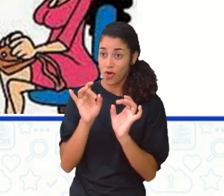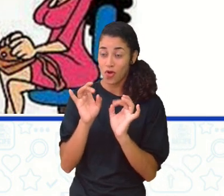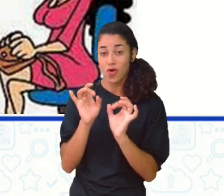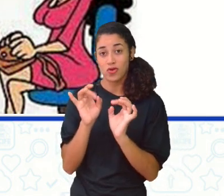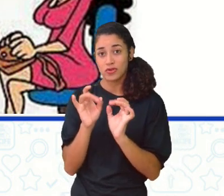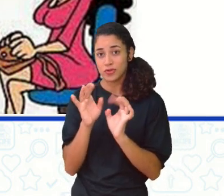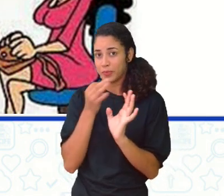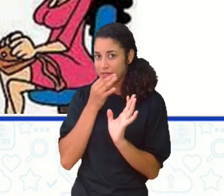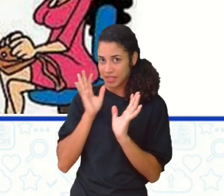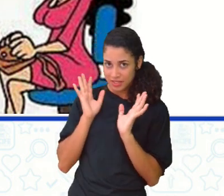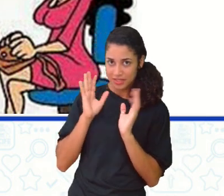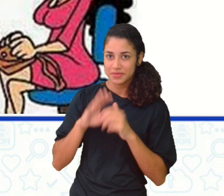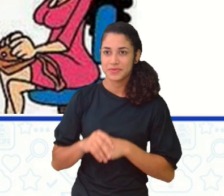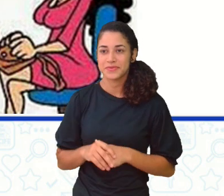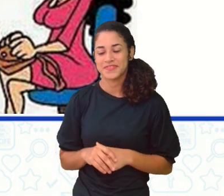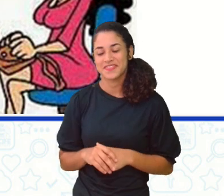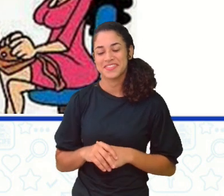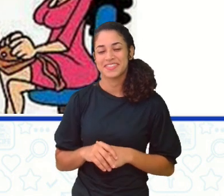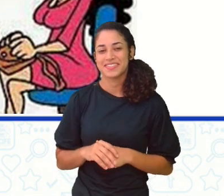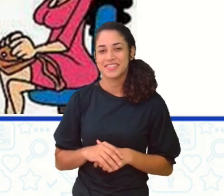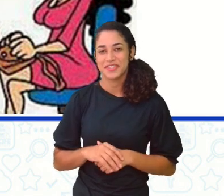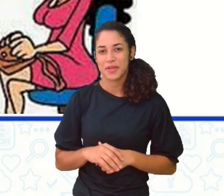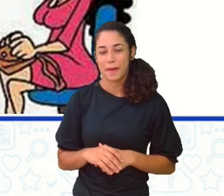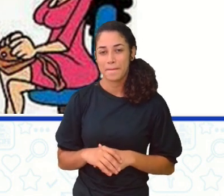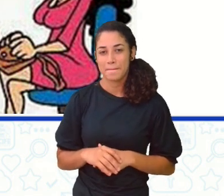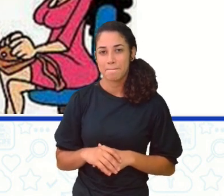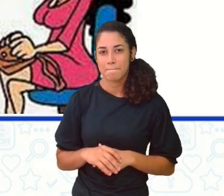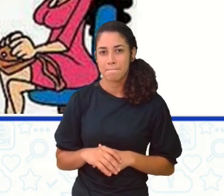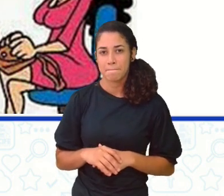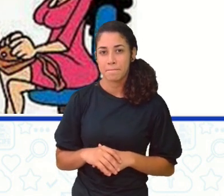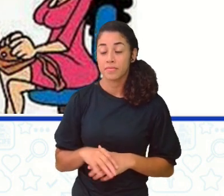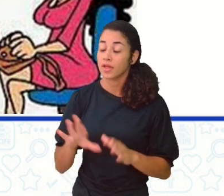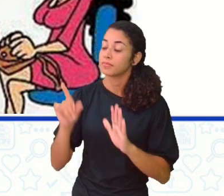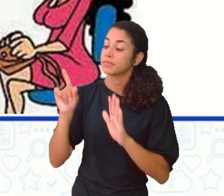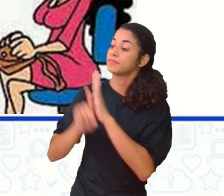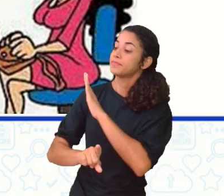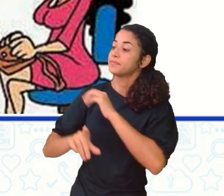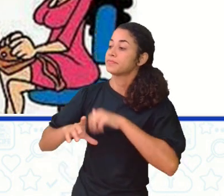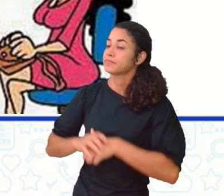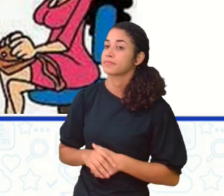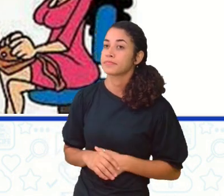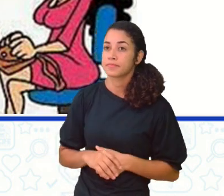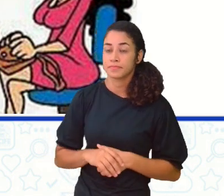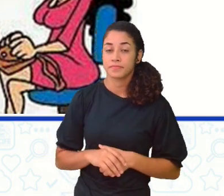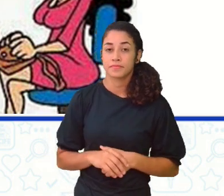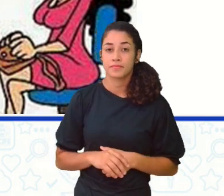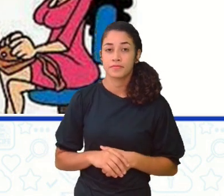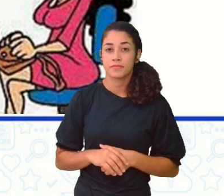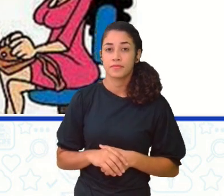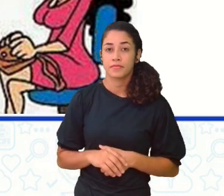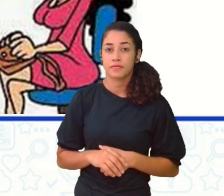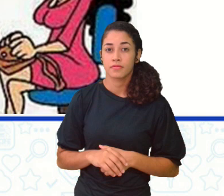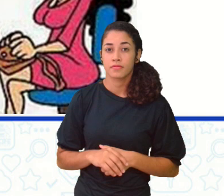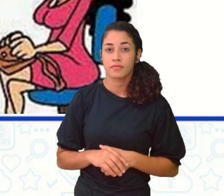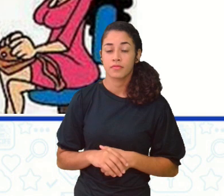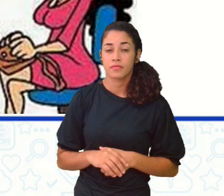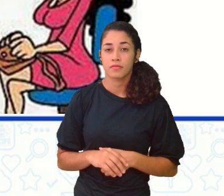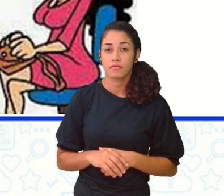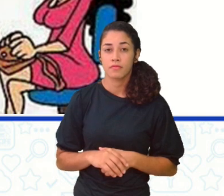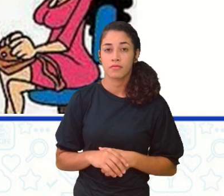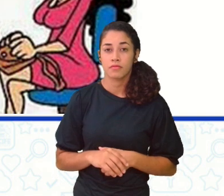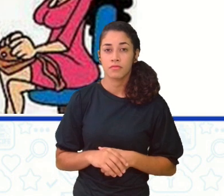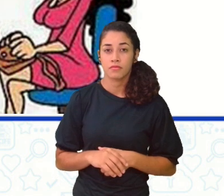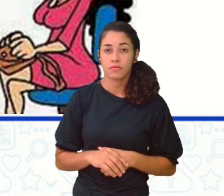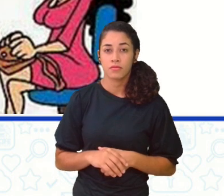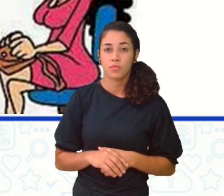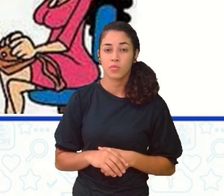Não é? Inferências, não é, professora Vivi? Então, ele pergunta, não é, para ela, não é? Faz alguma